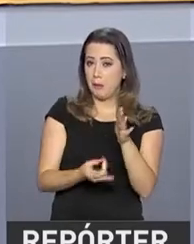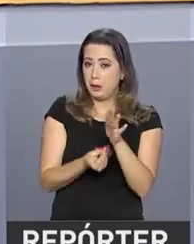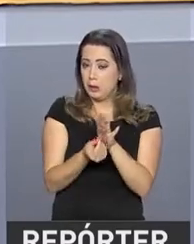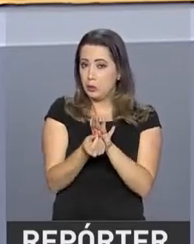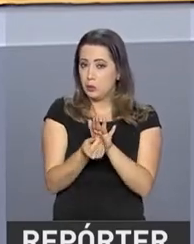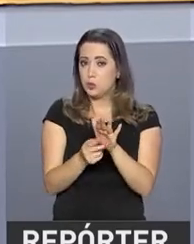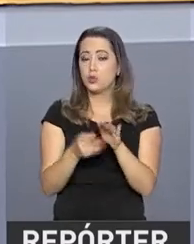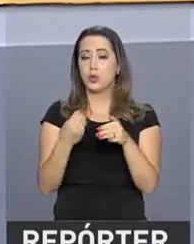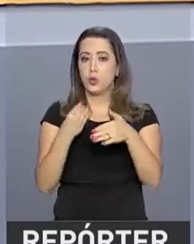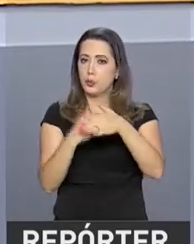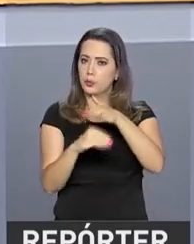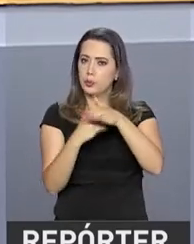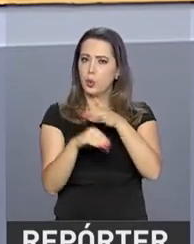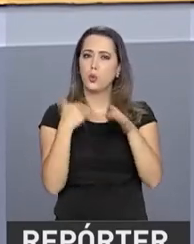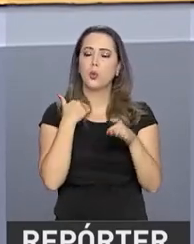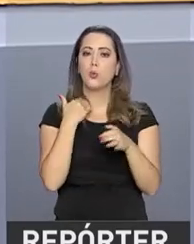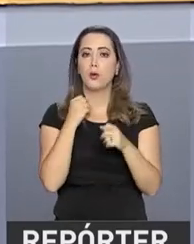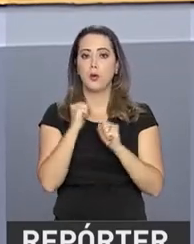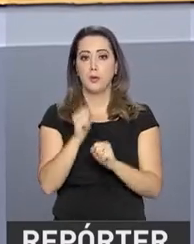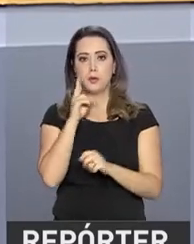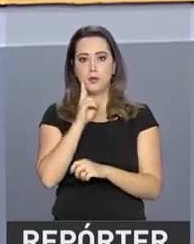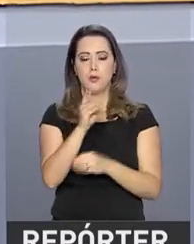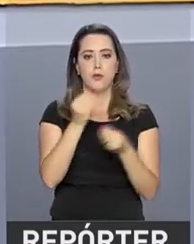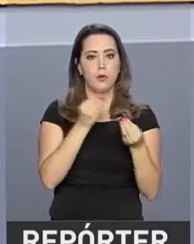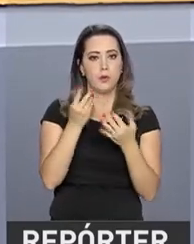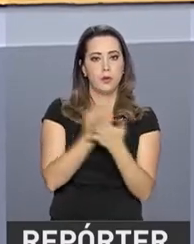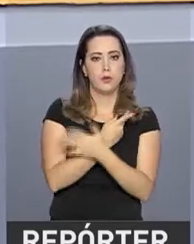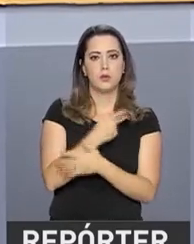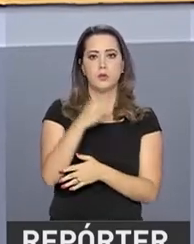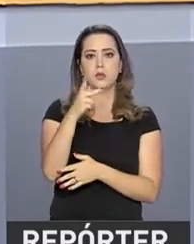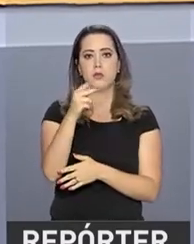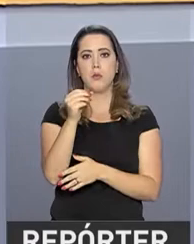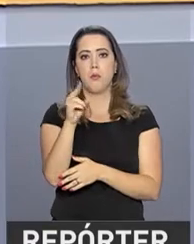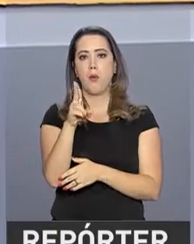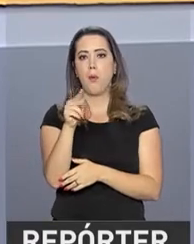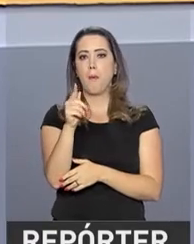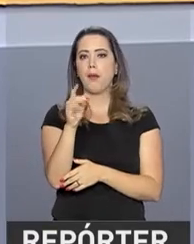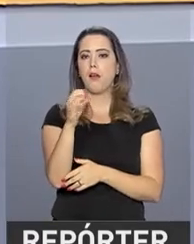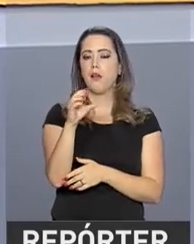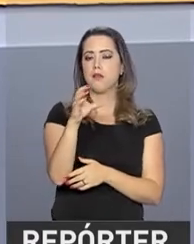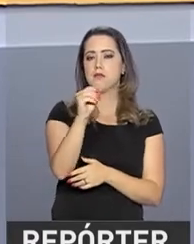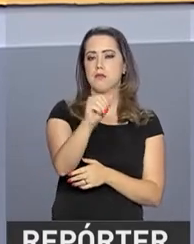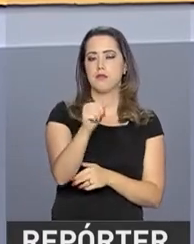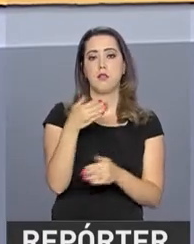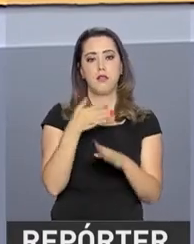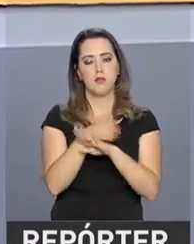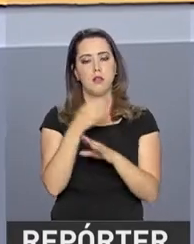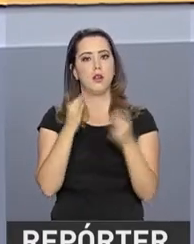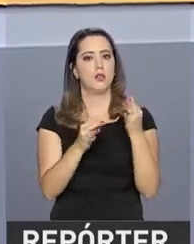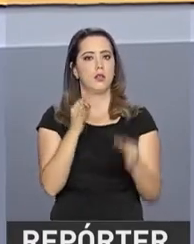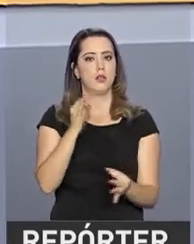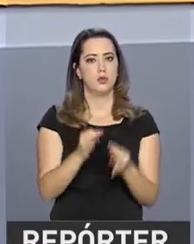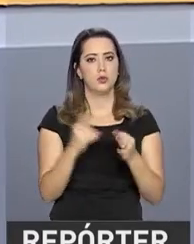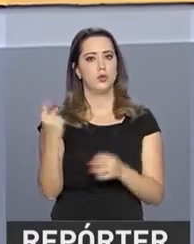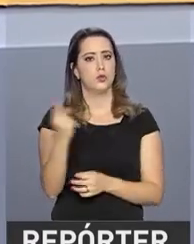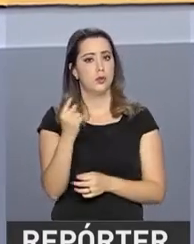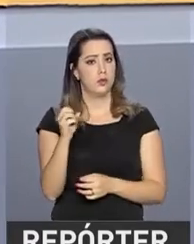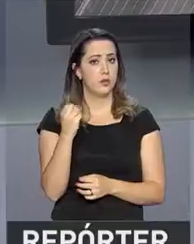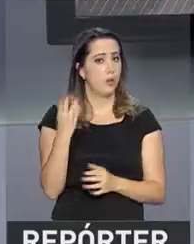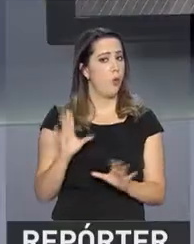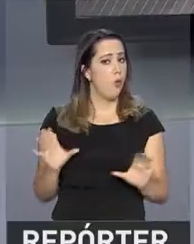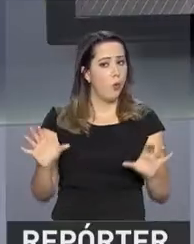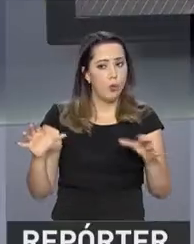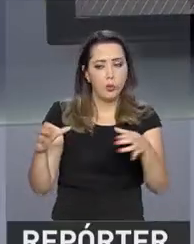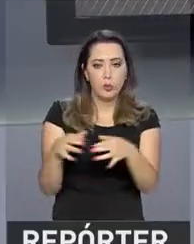possam reaver a correção da poupança são poupadores que entraram na justiça em ações individuais e coletivas